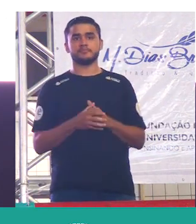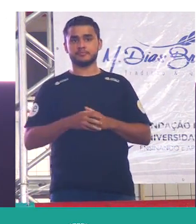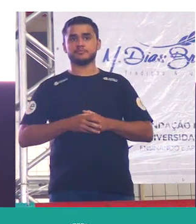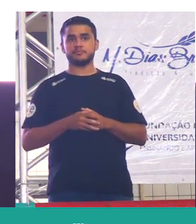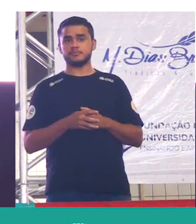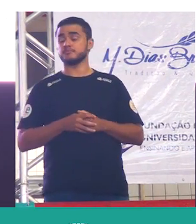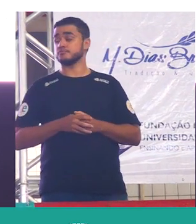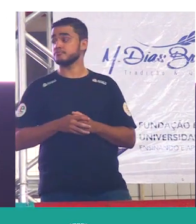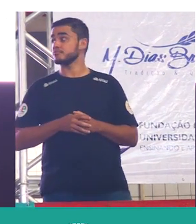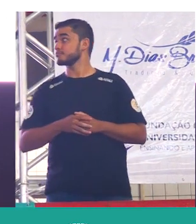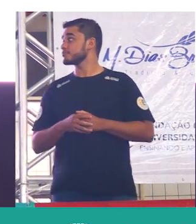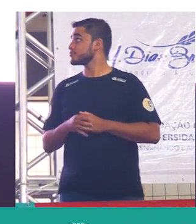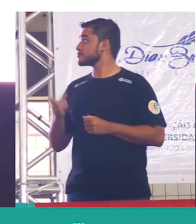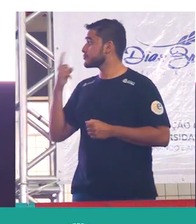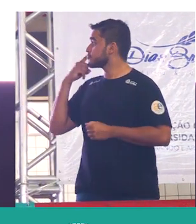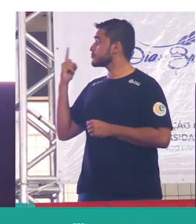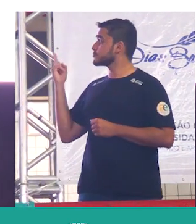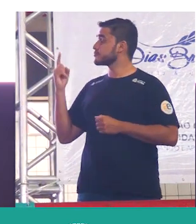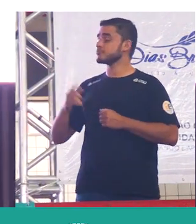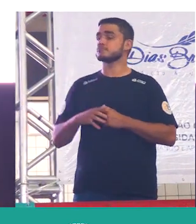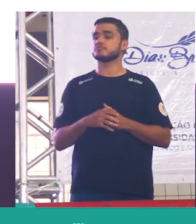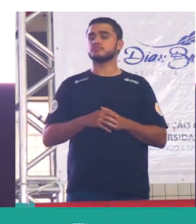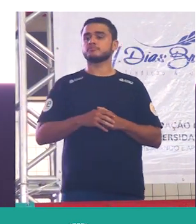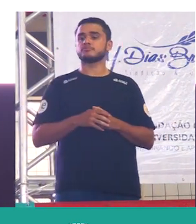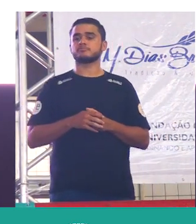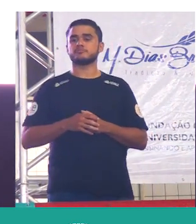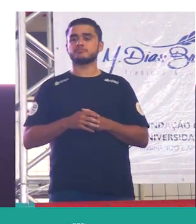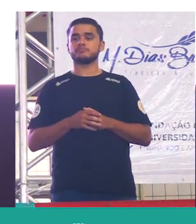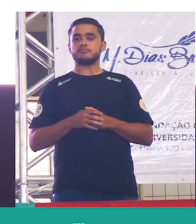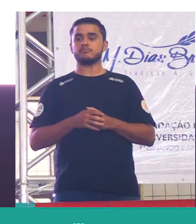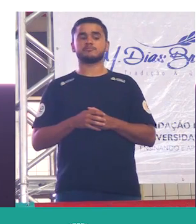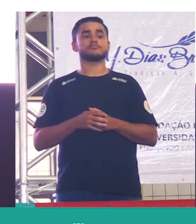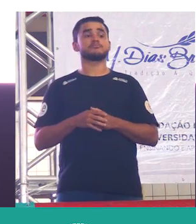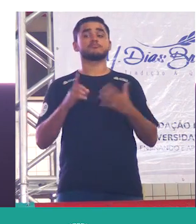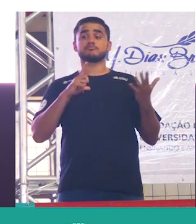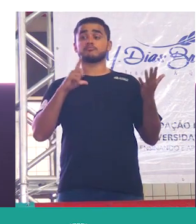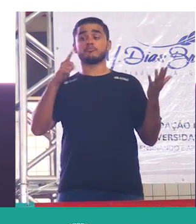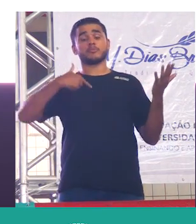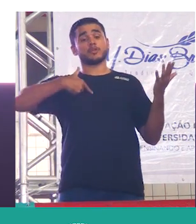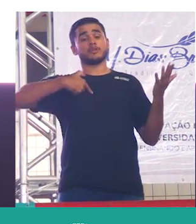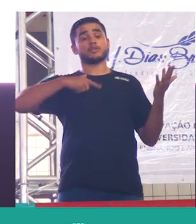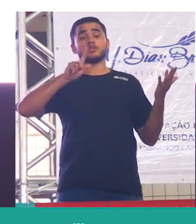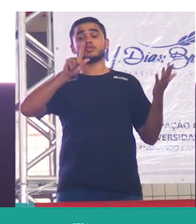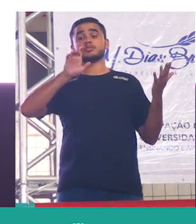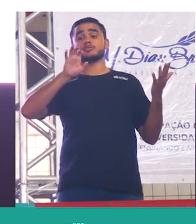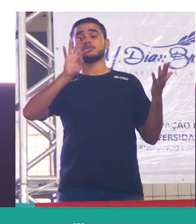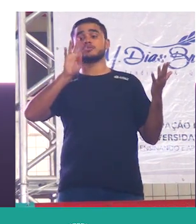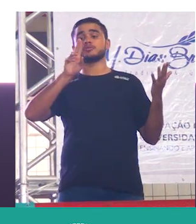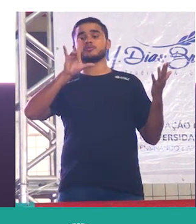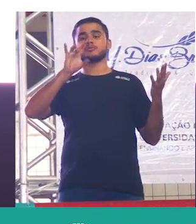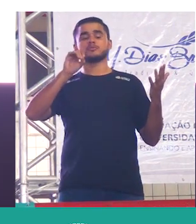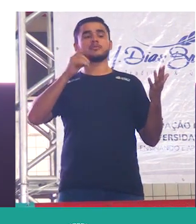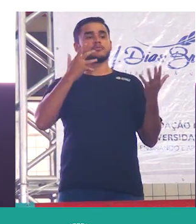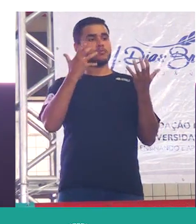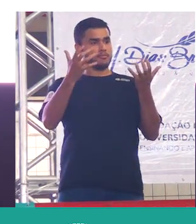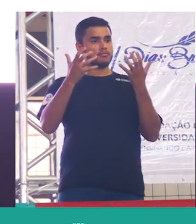Getúlio Vargas volta agora com a proposta bem ousada de ser bem